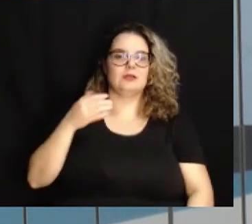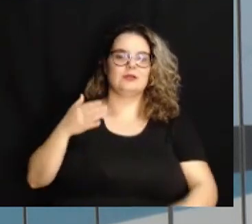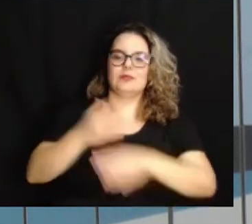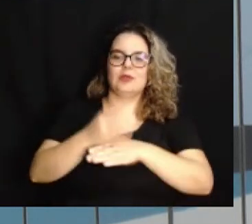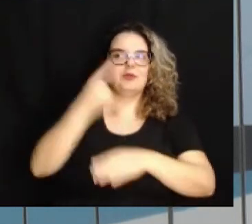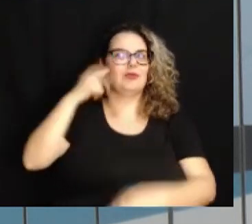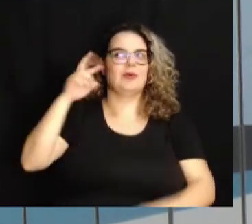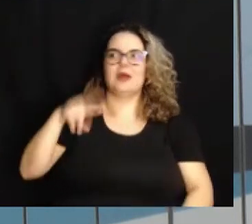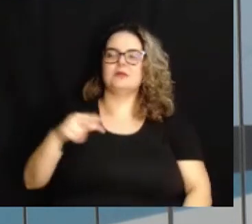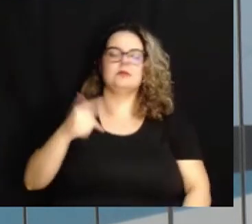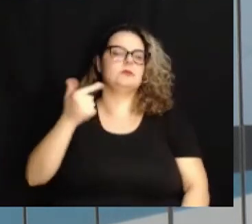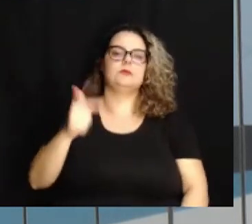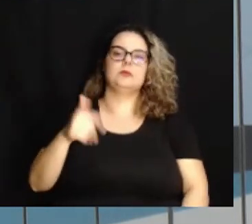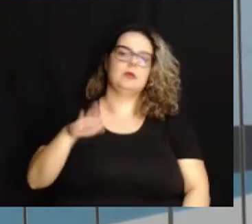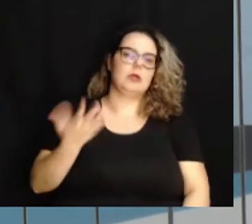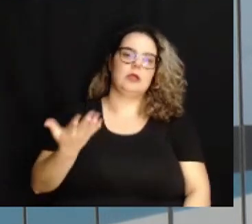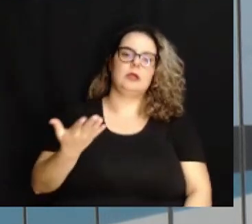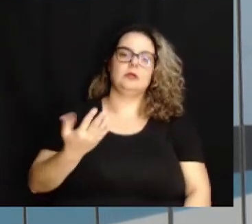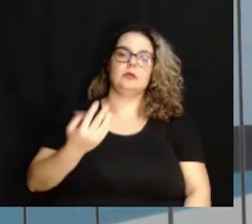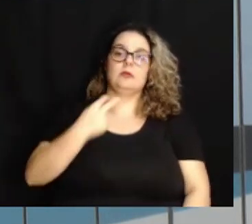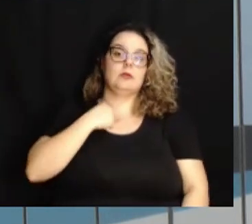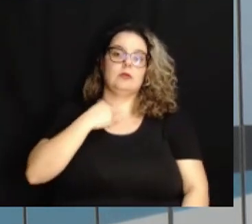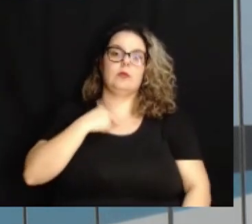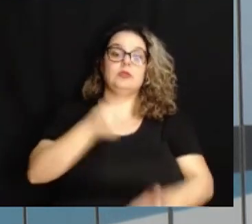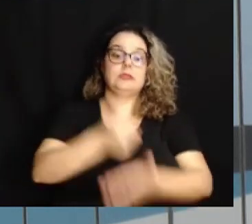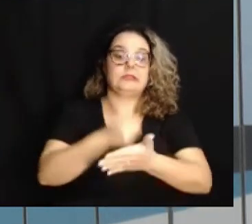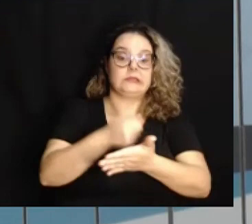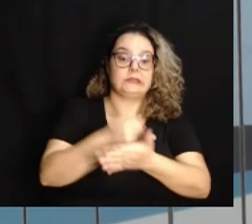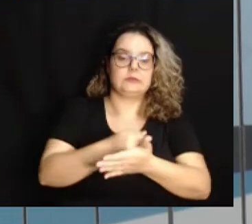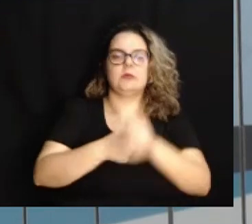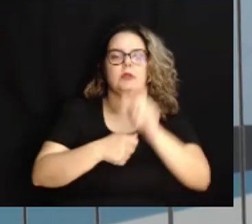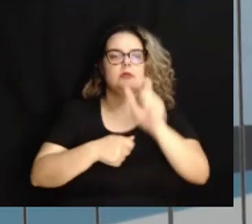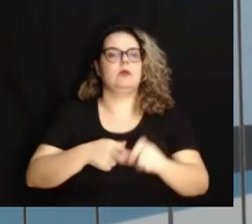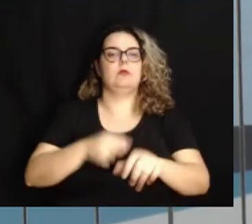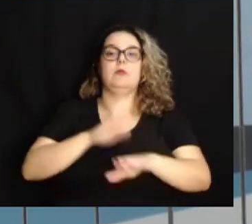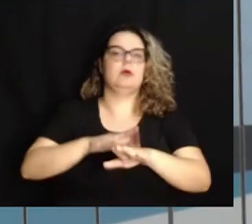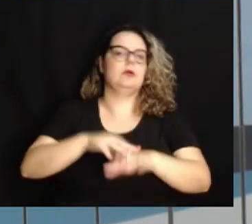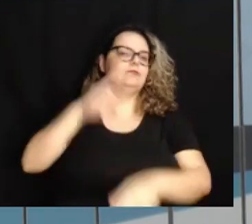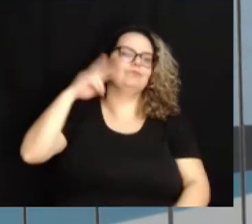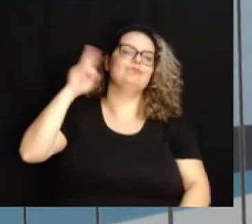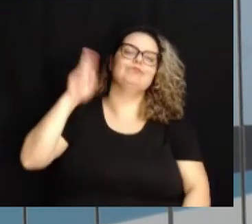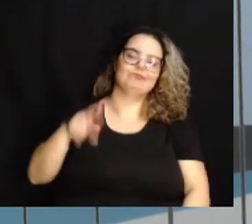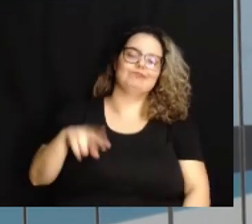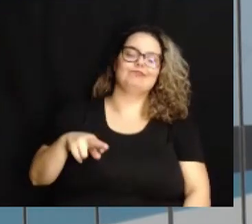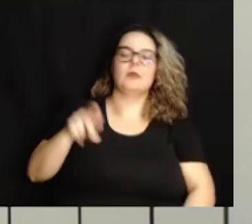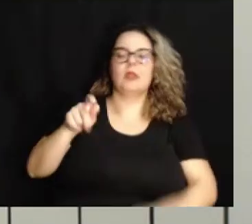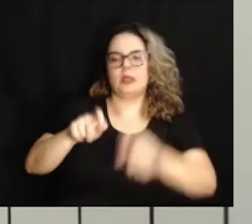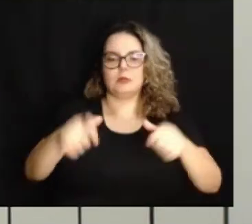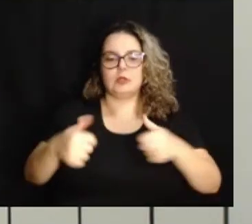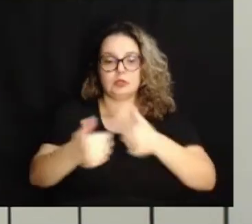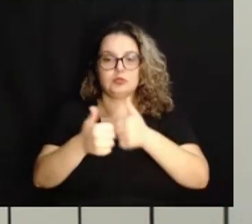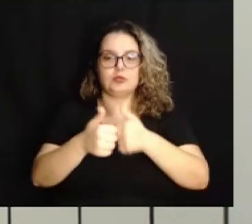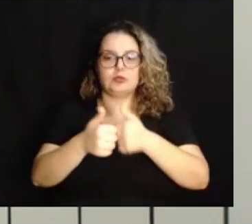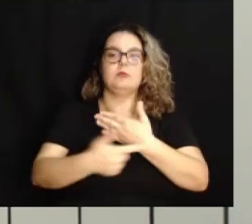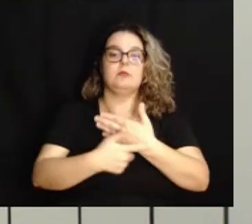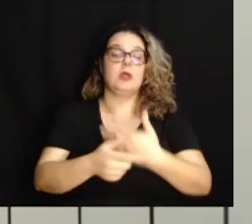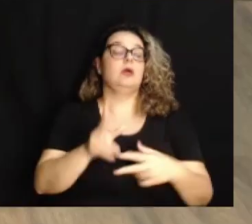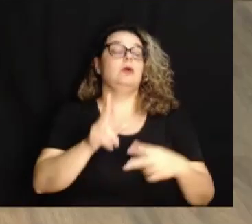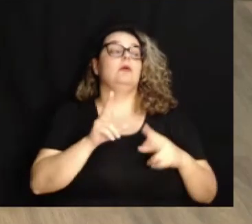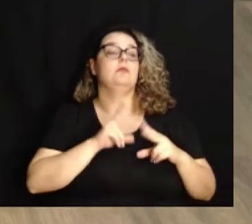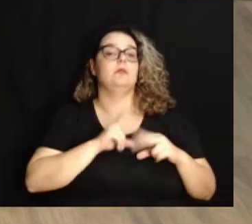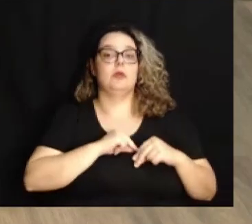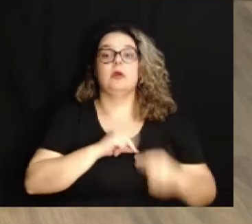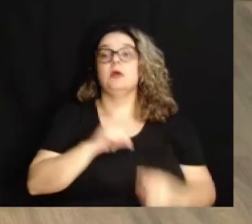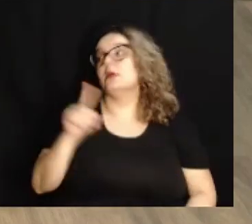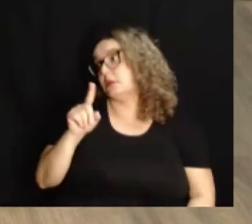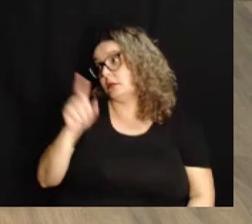pessoa uma atitude racional. E aí, justamente, quem está em volta, né, tem que cumprir com esse papel. Poxa vida, né, gente? Não que seja fácil. Não que seja